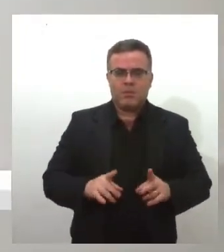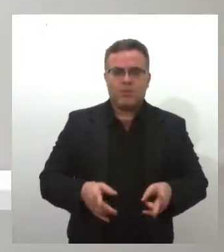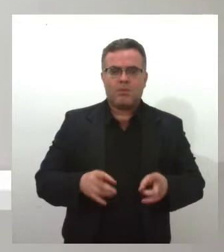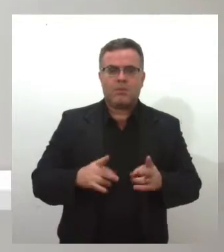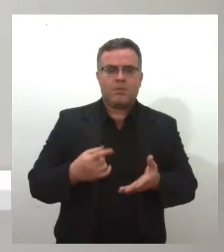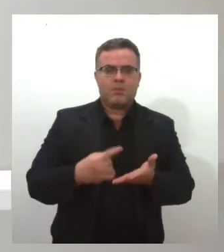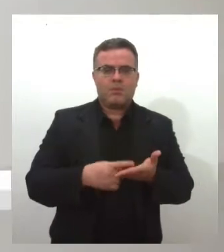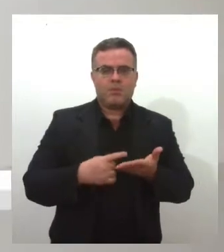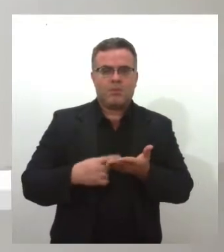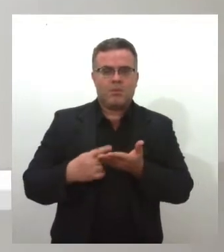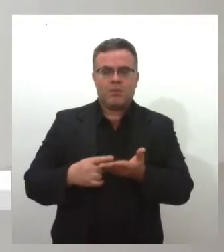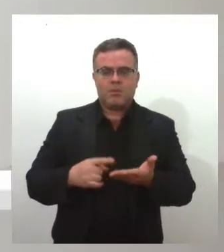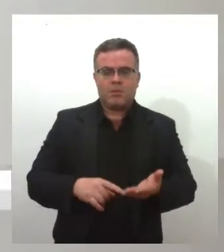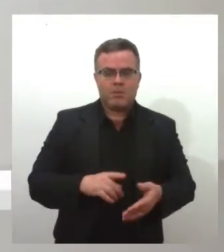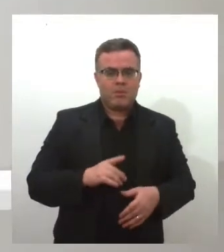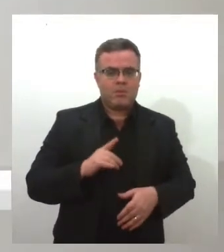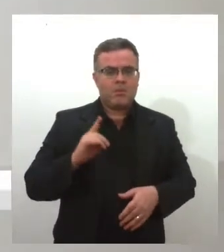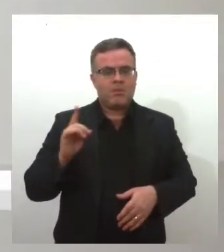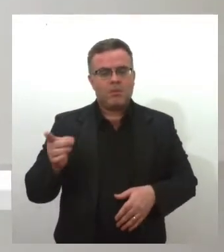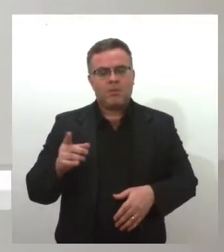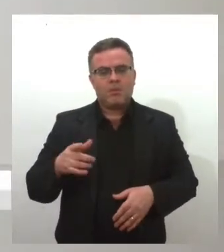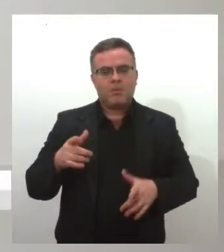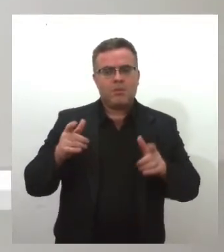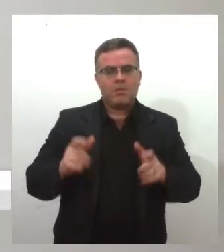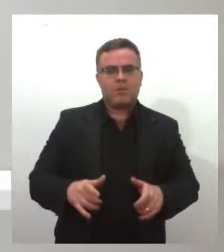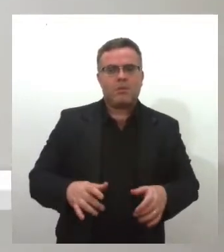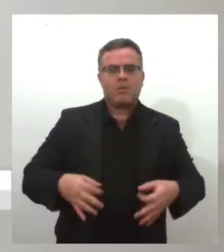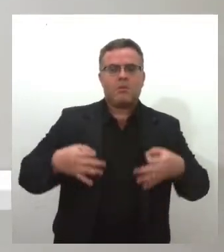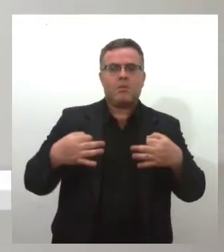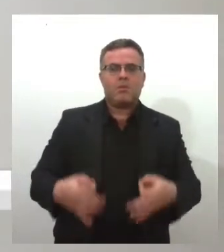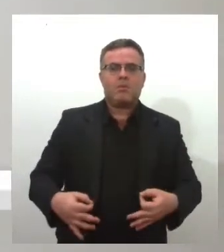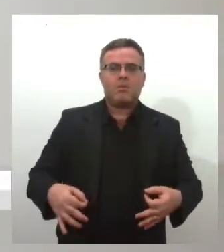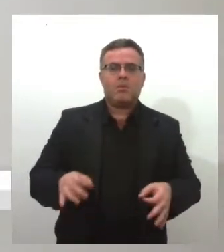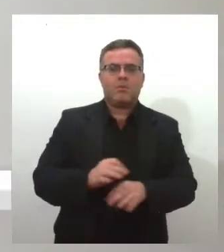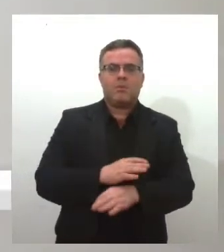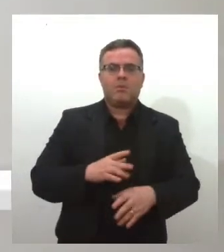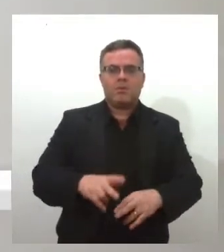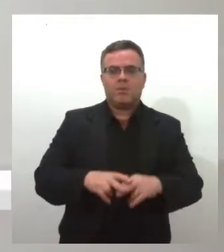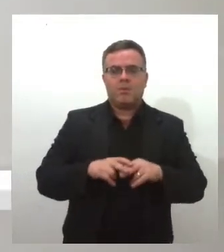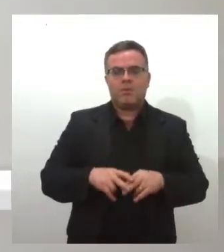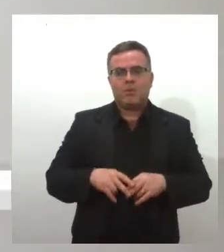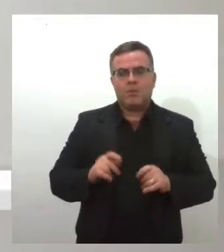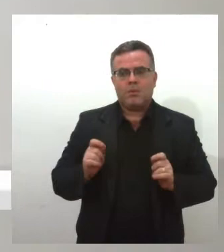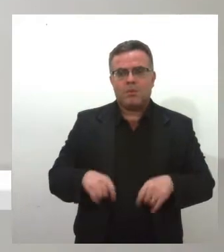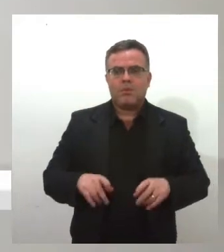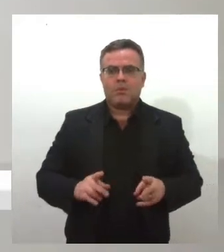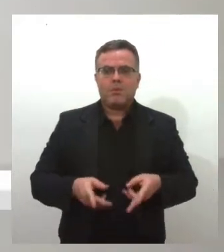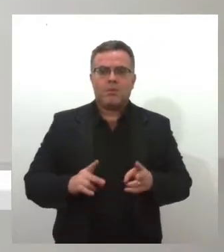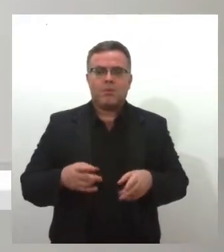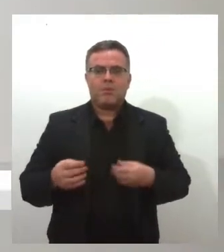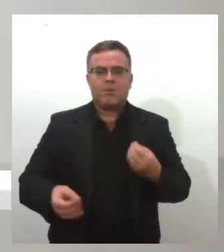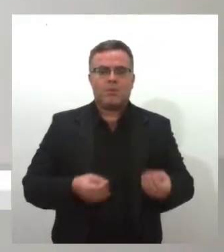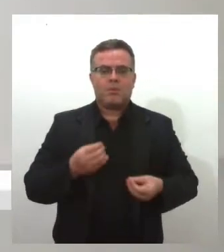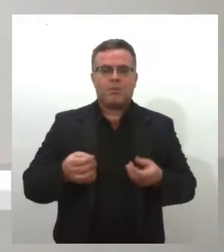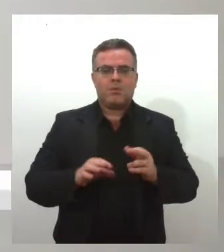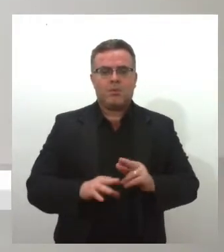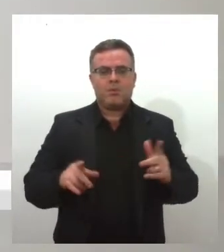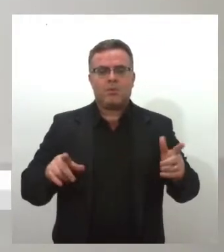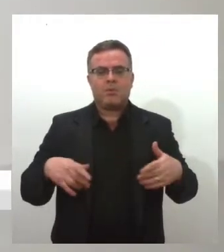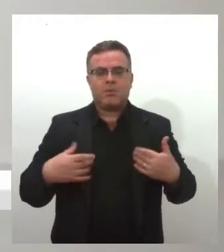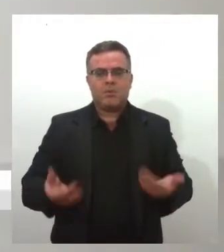visita à universidade para eles conhecerem um espaço externo. E isso ia propiciando todo esse olhar do diferente,